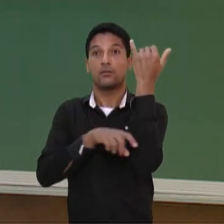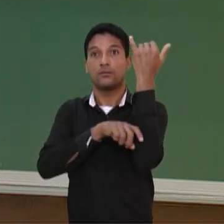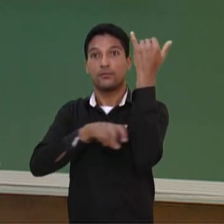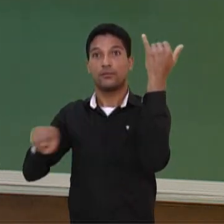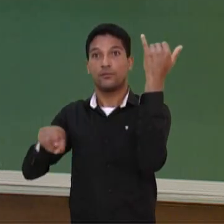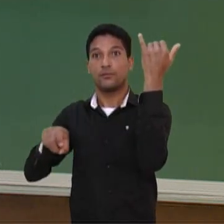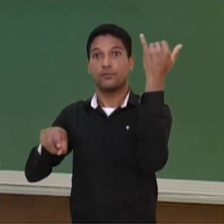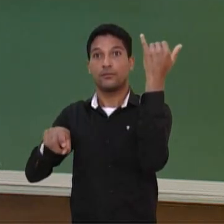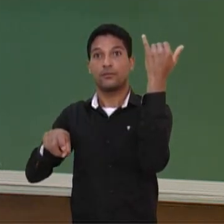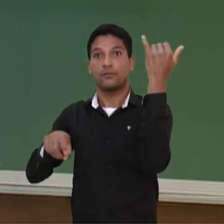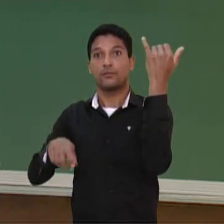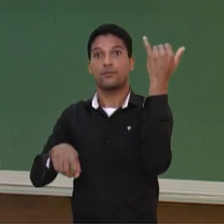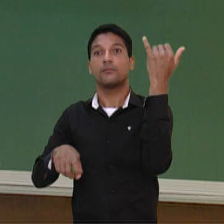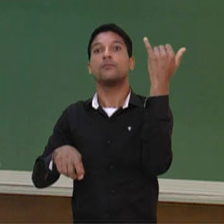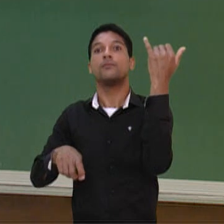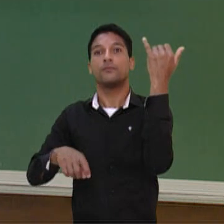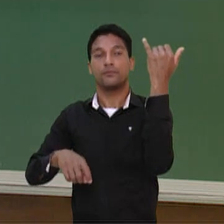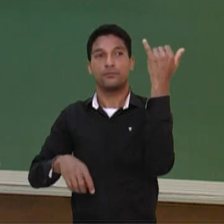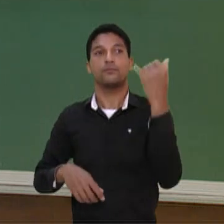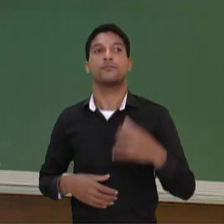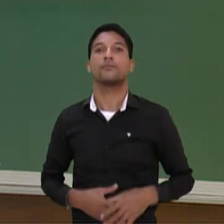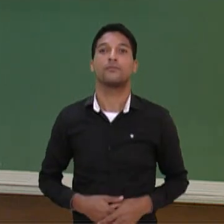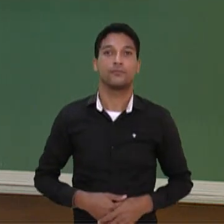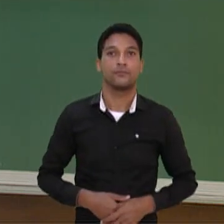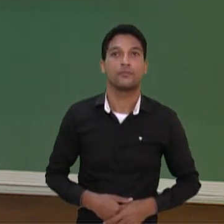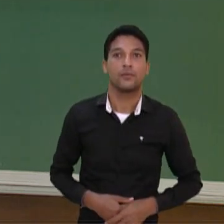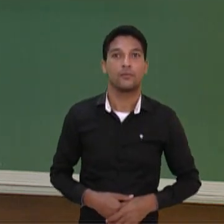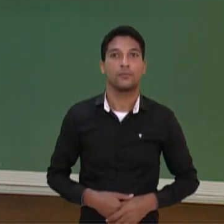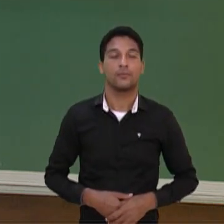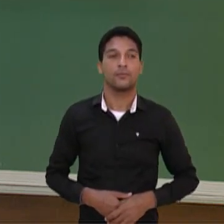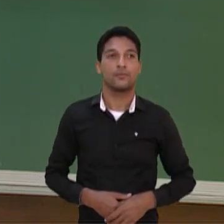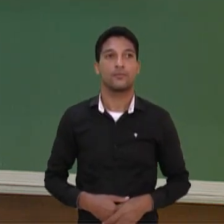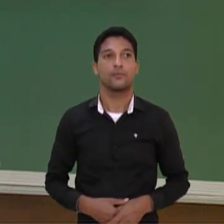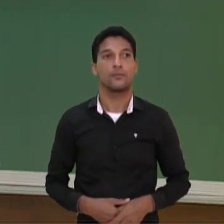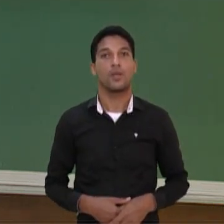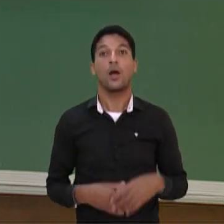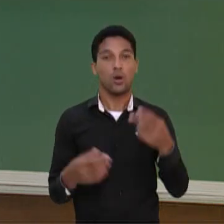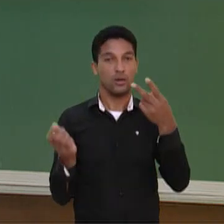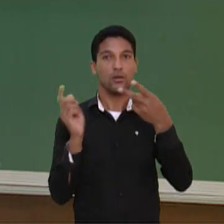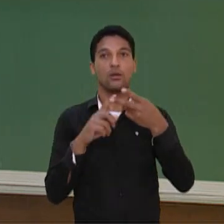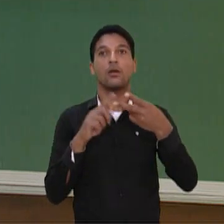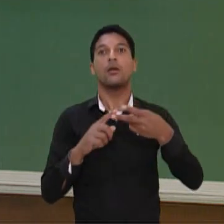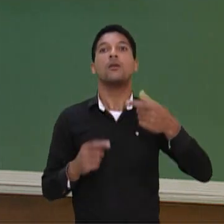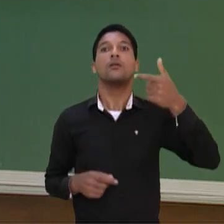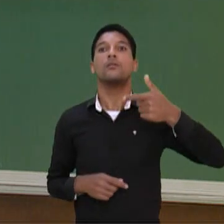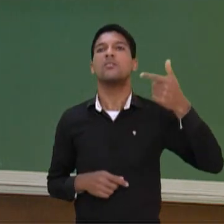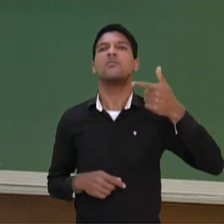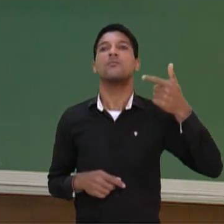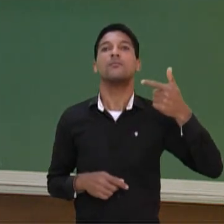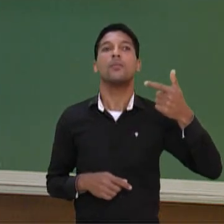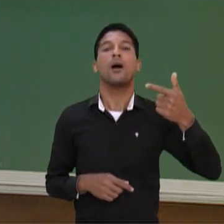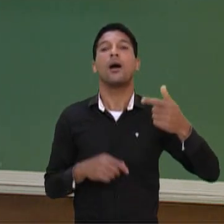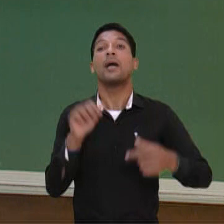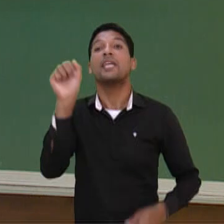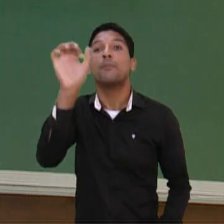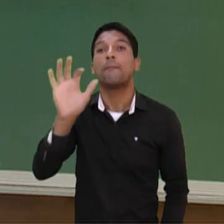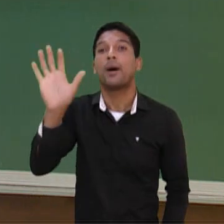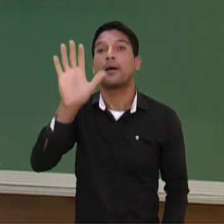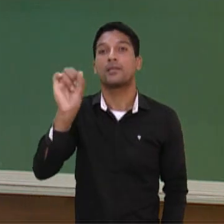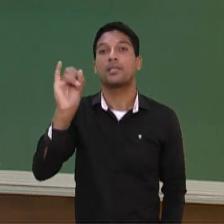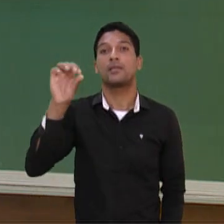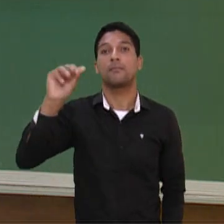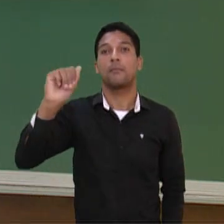x, né, aqui eu deixei como sugestão, qual que é o nosso próximo passo? Calculamos as imagens de cada valor de